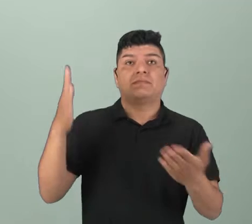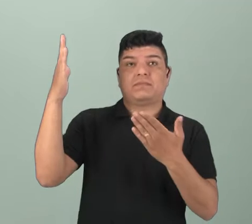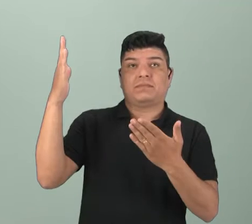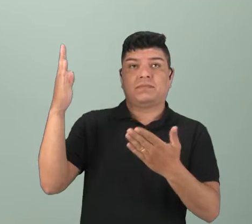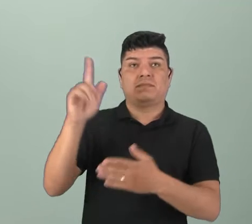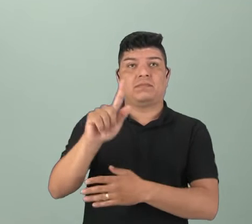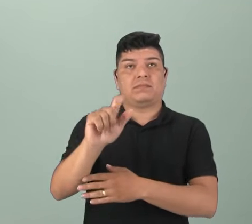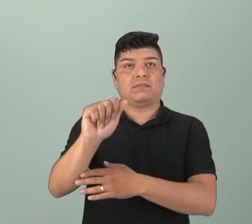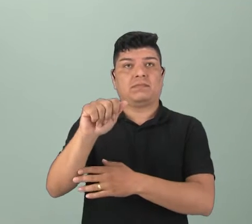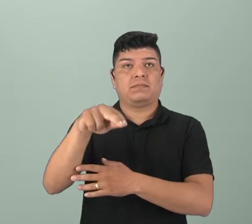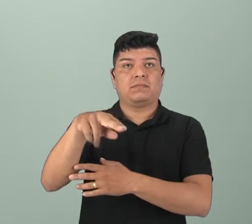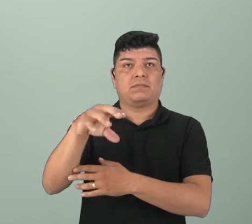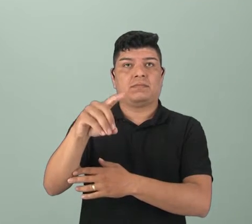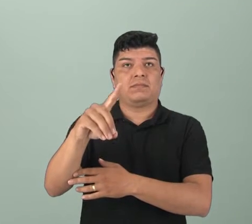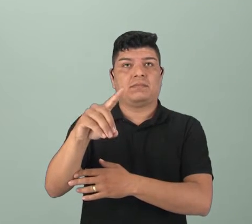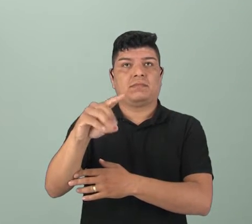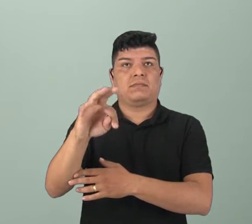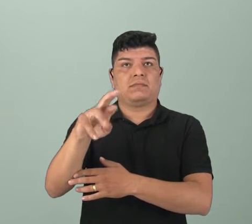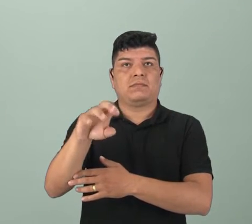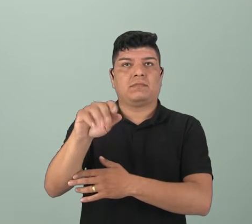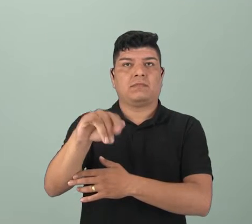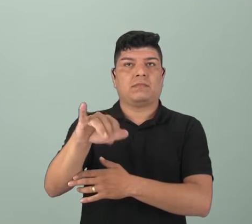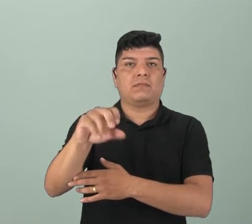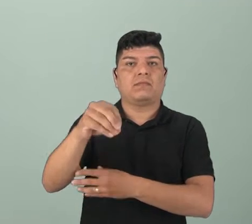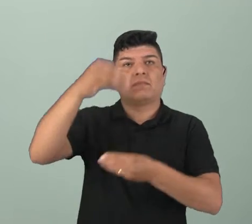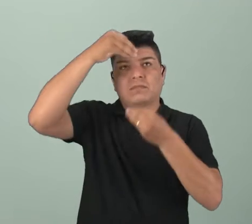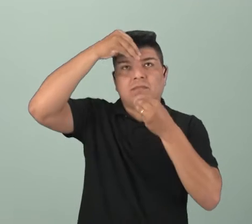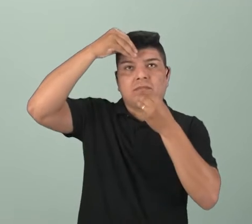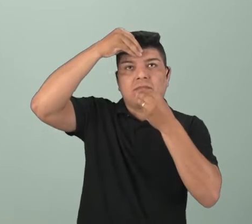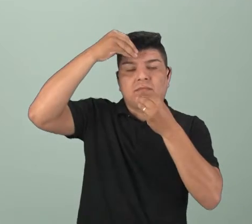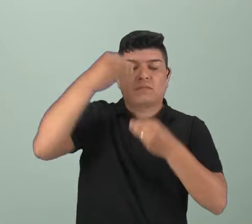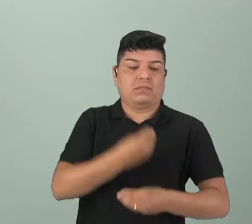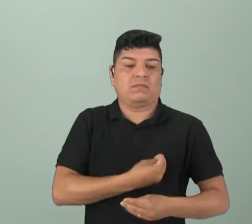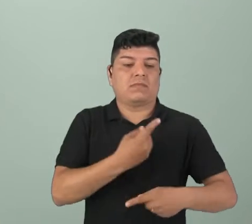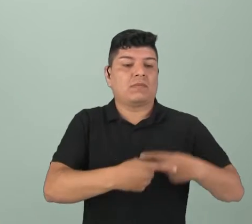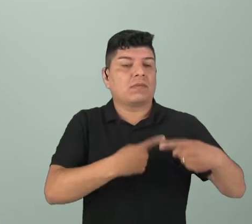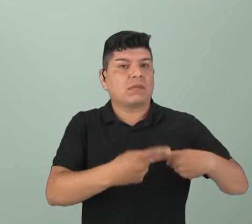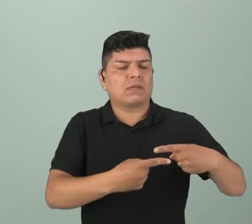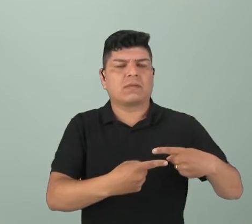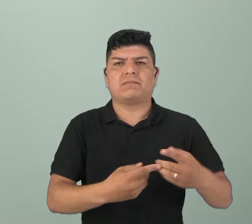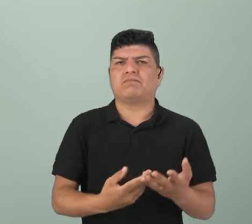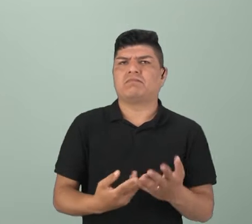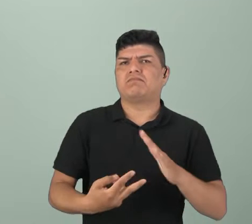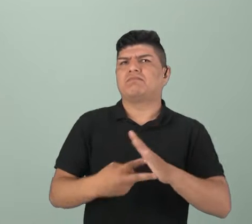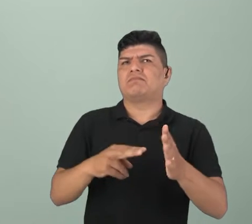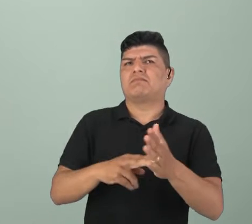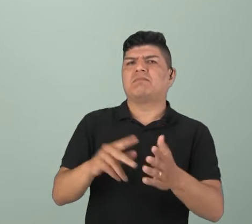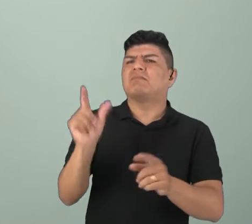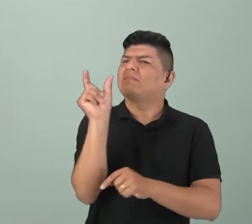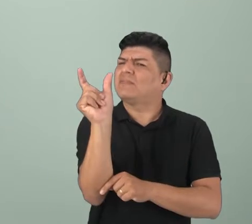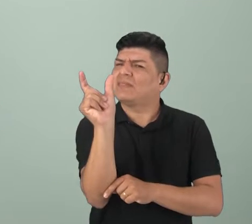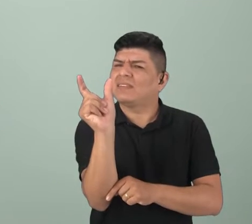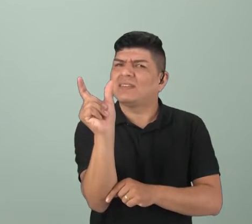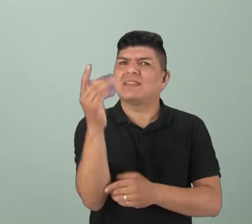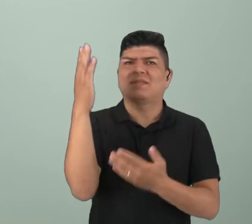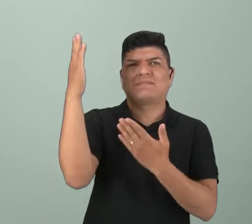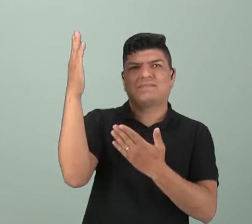as gonadotrophinas na sexualidade e reprodução. Bom, vocês podem estar se perguntando o que é uma